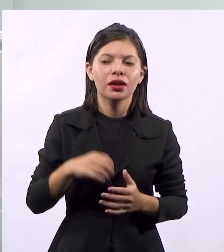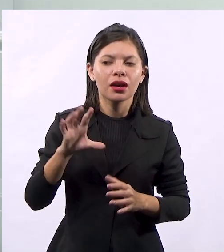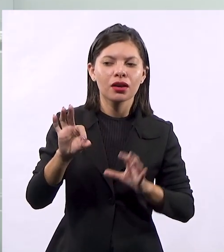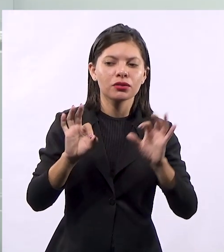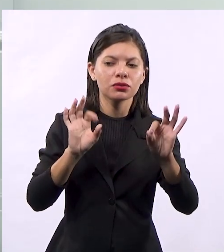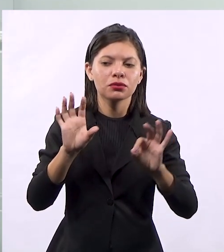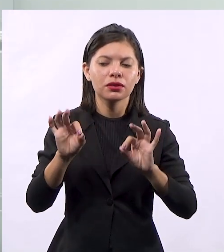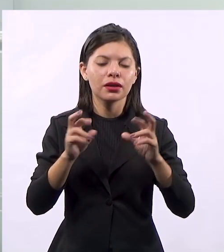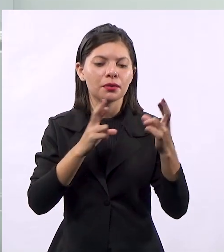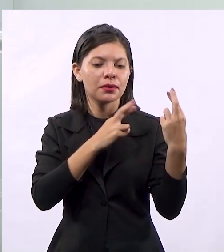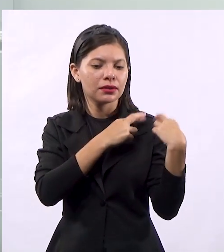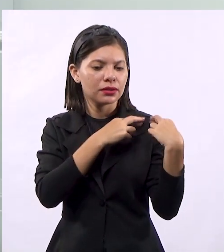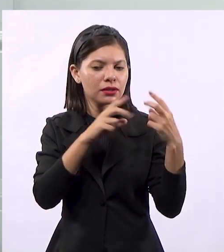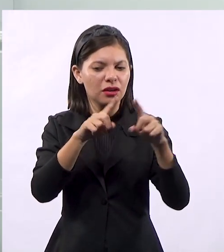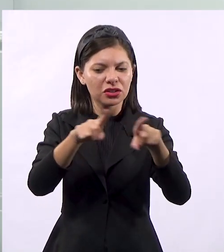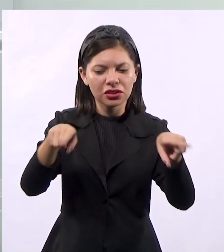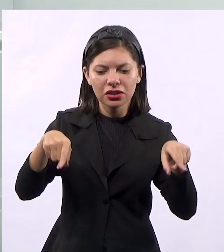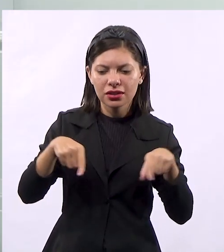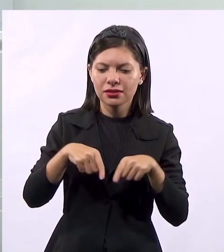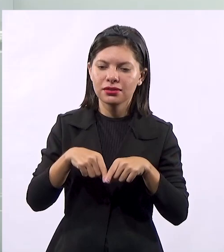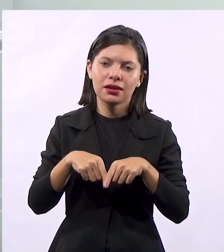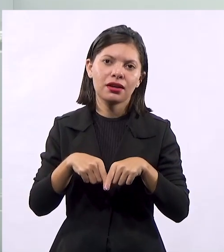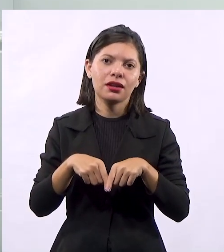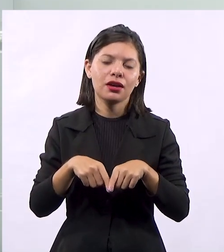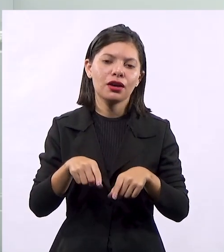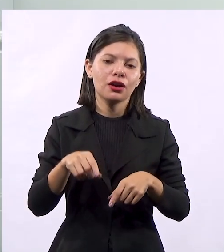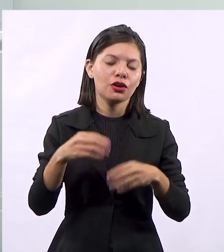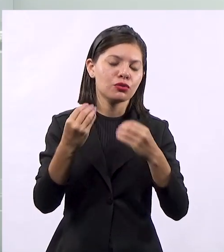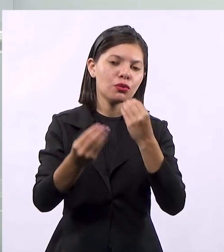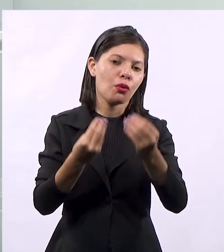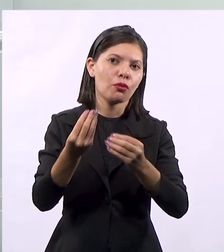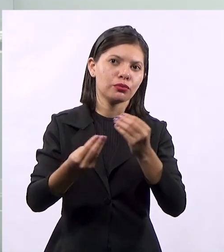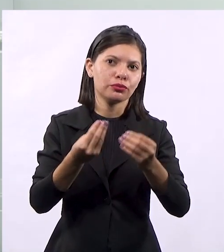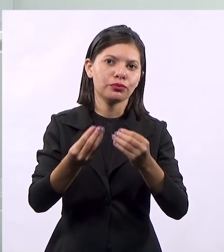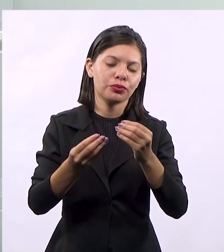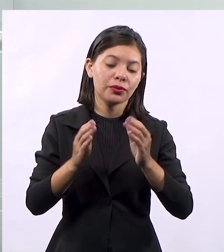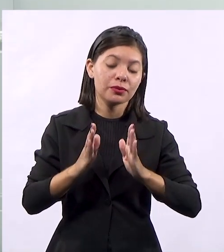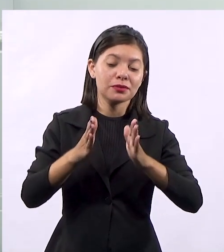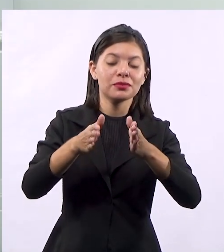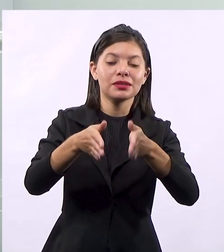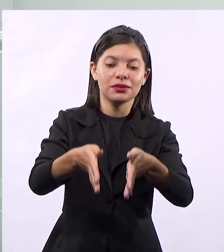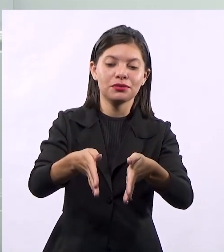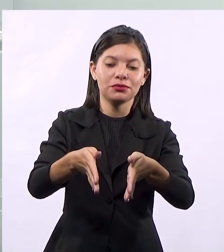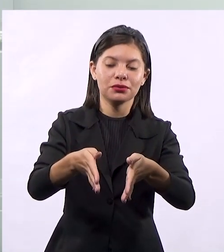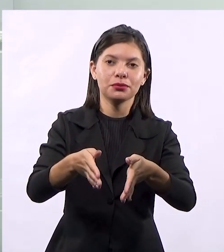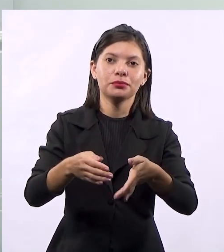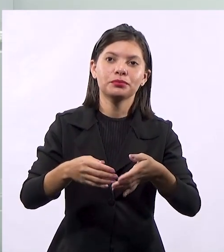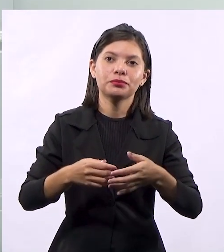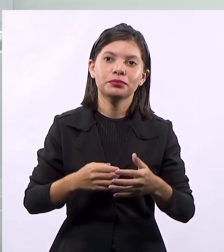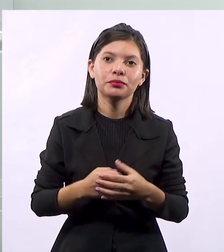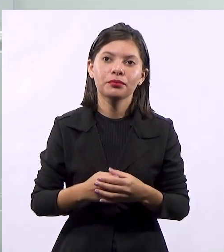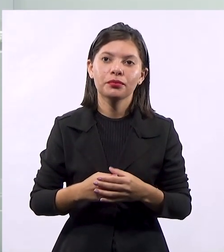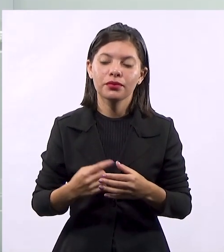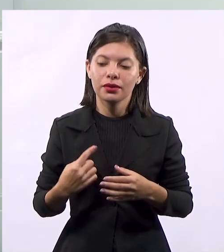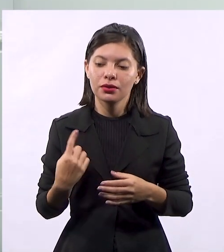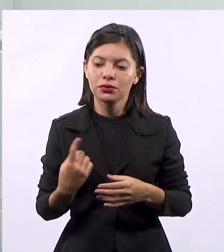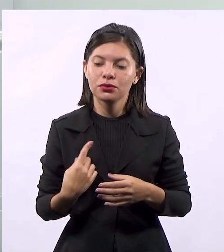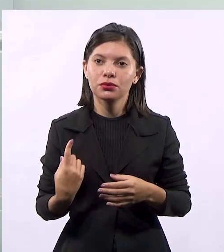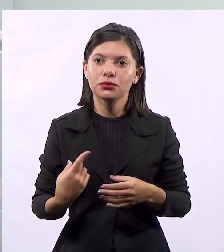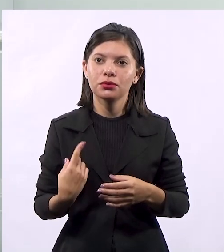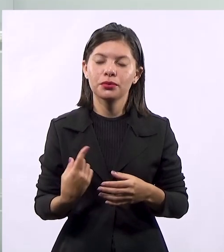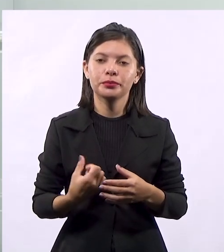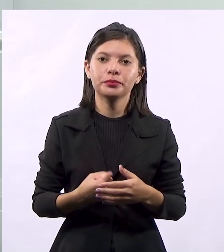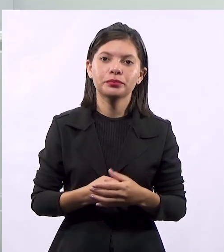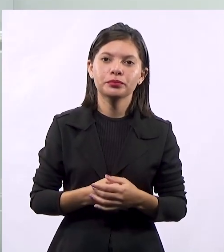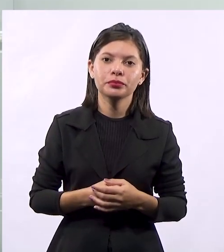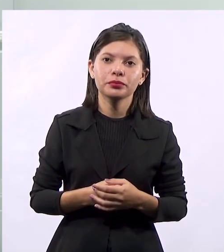para processos mais específicos, como, por exemplo, uma orientação normativa sobre a forma